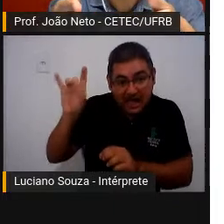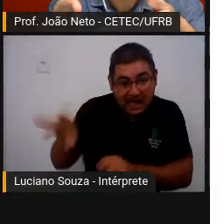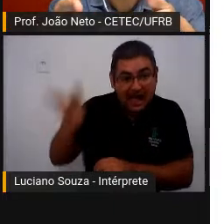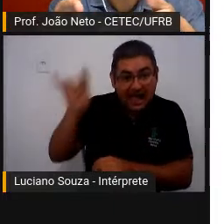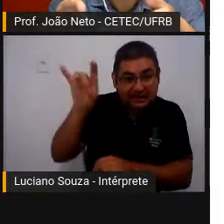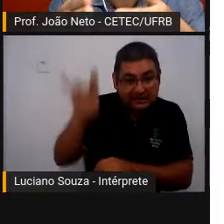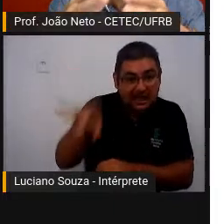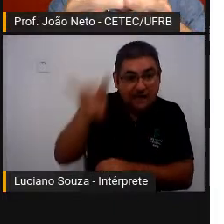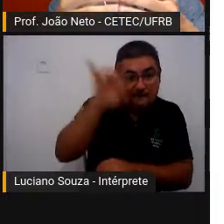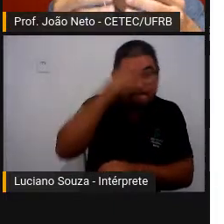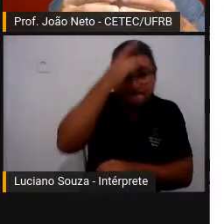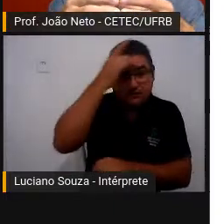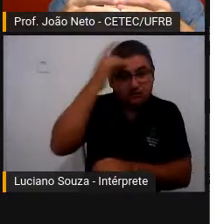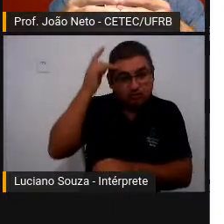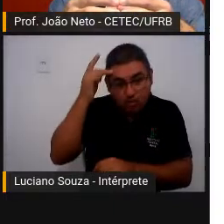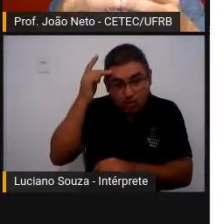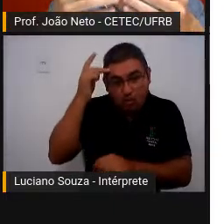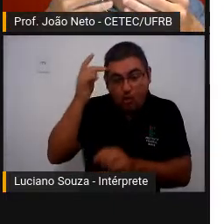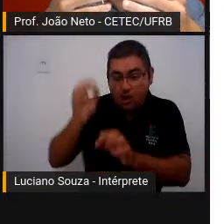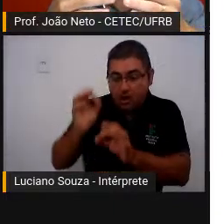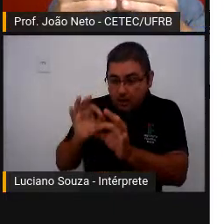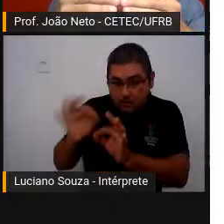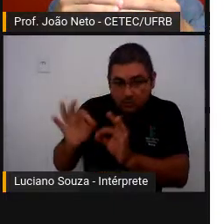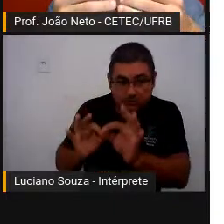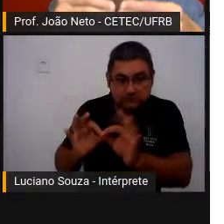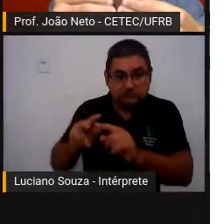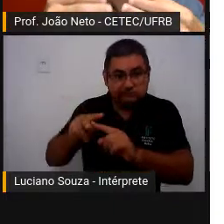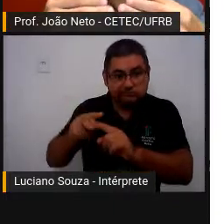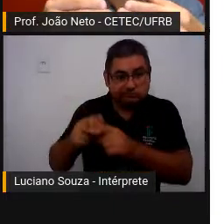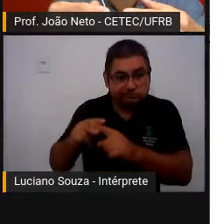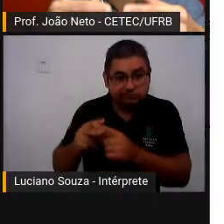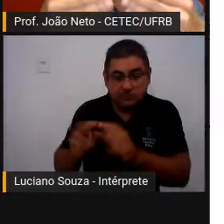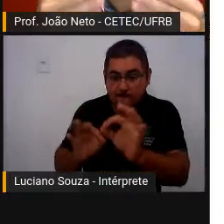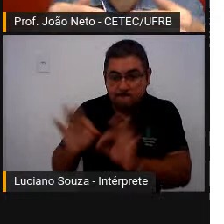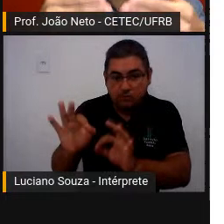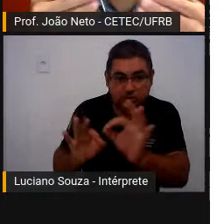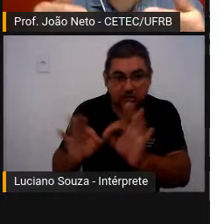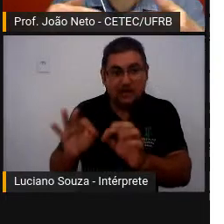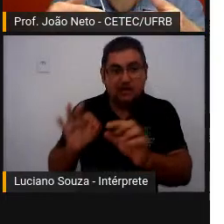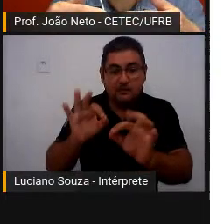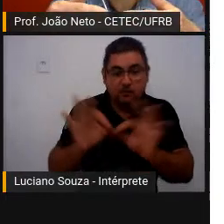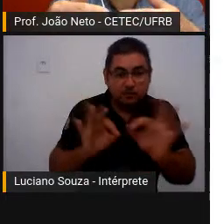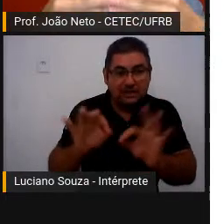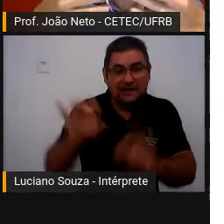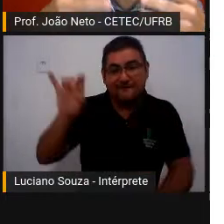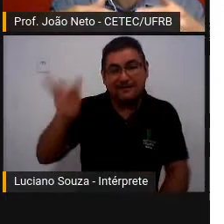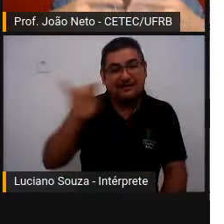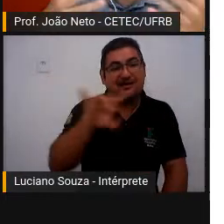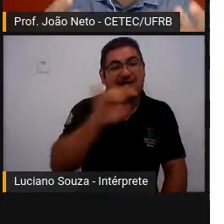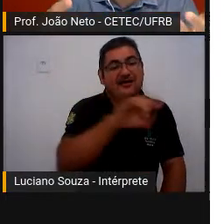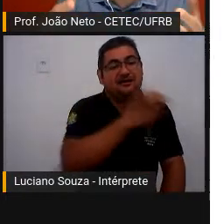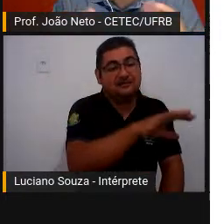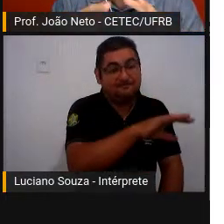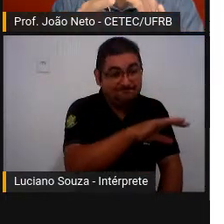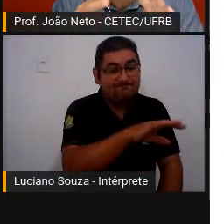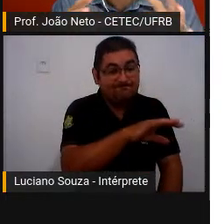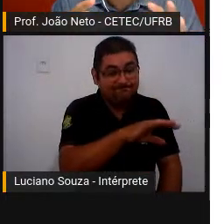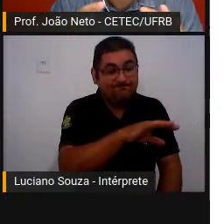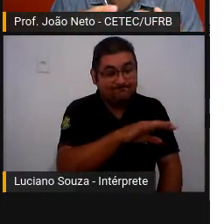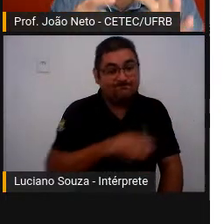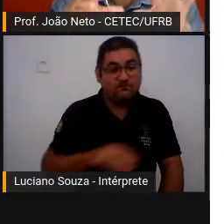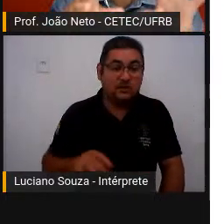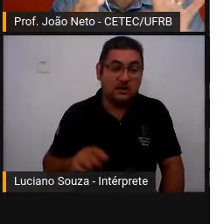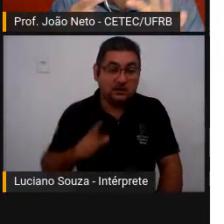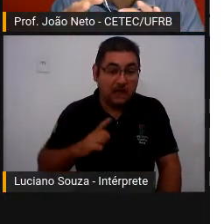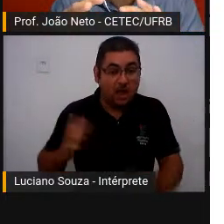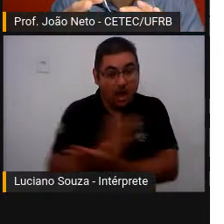Grande campo de pesquisa entendermos a Quais são as necessidades de cada pessoa com deficiência Lógico que em alguns momentos